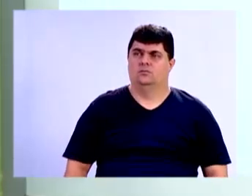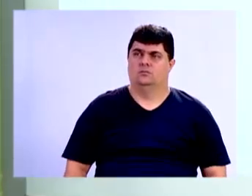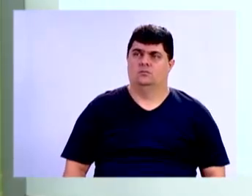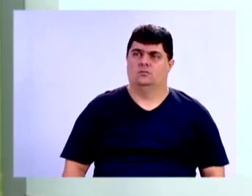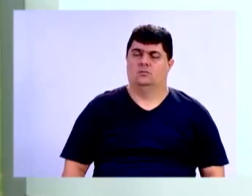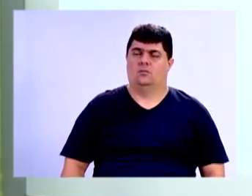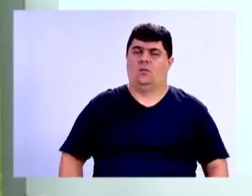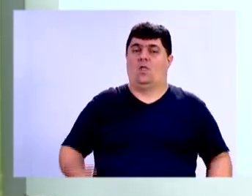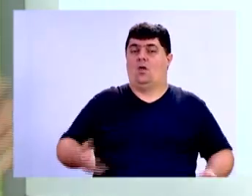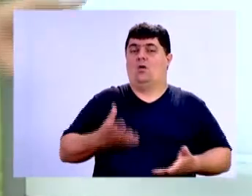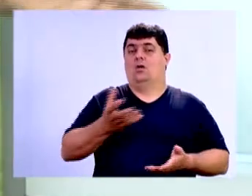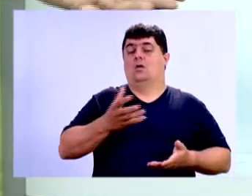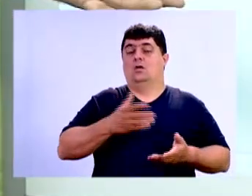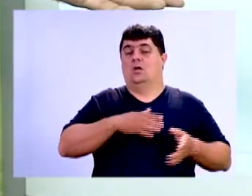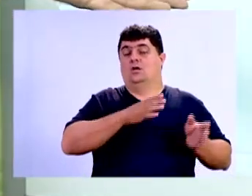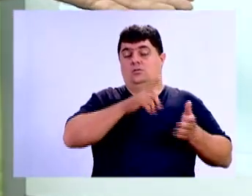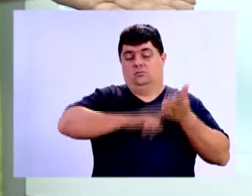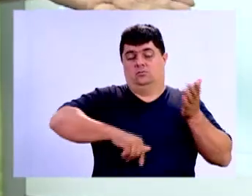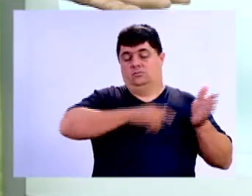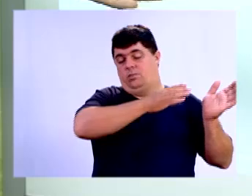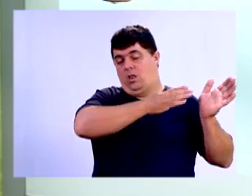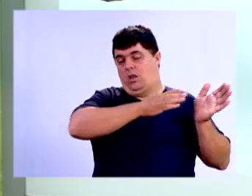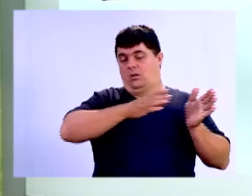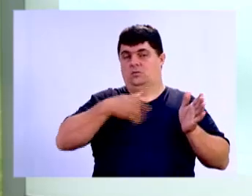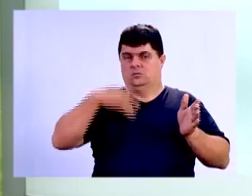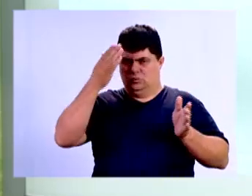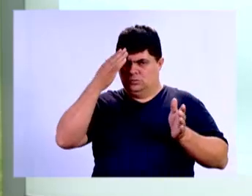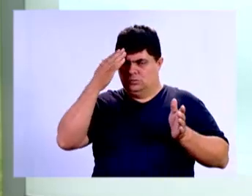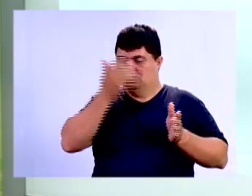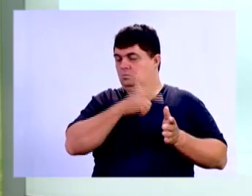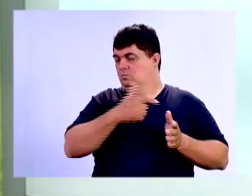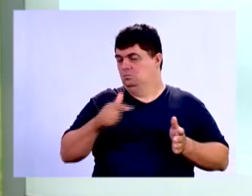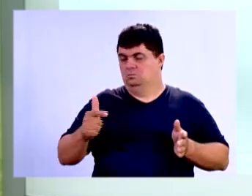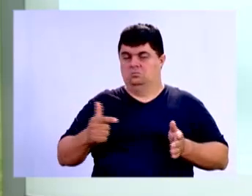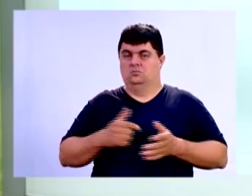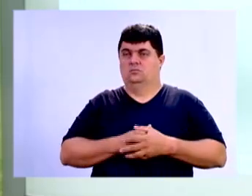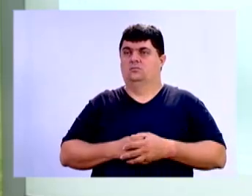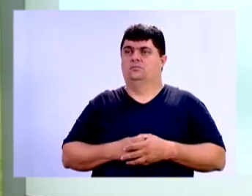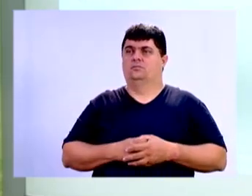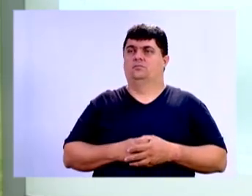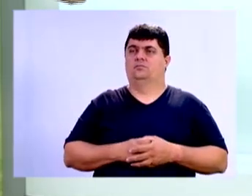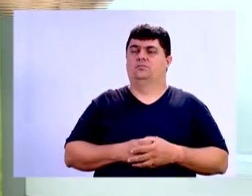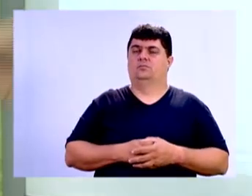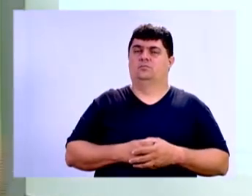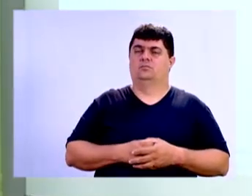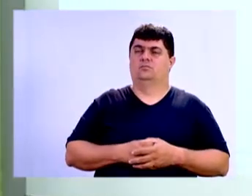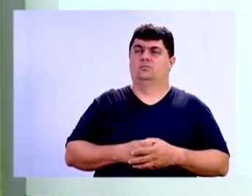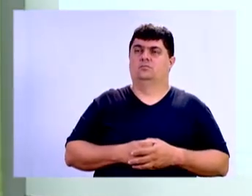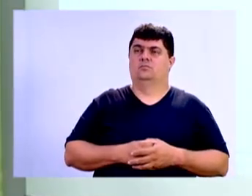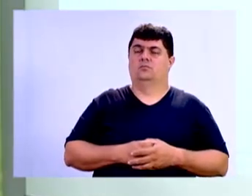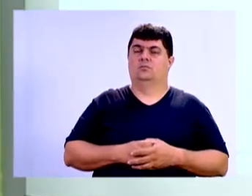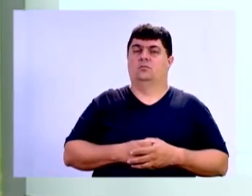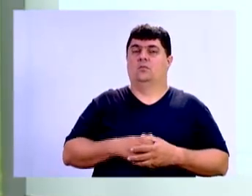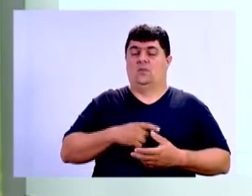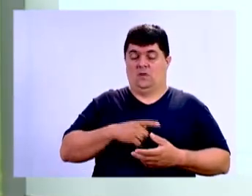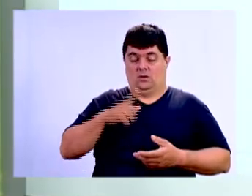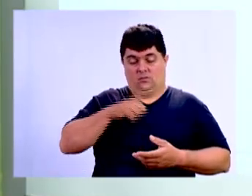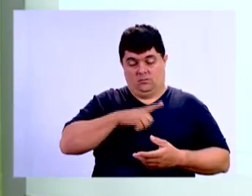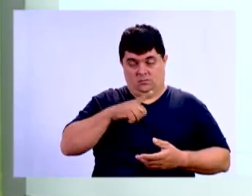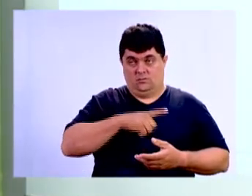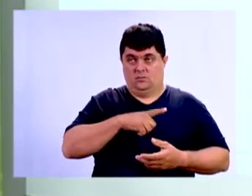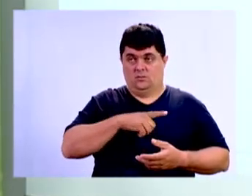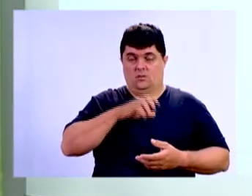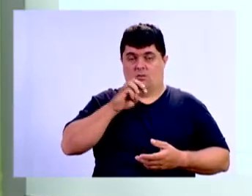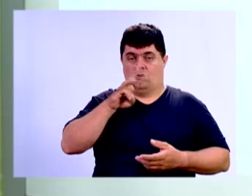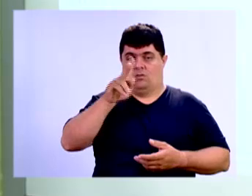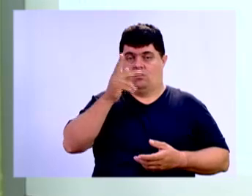percorrer todos os elementos da minha lista. Eu sei quantos elementos a minha lista tem? Não sei, né? Então, enquanto tiver, aí eu vou usar